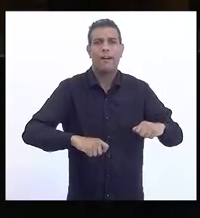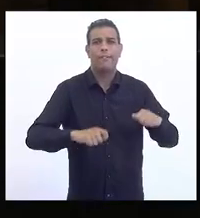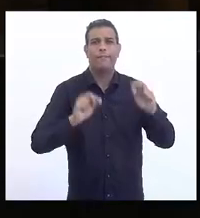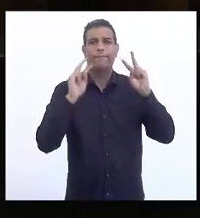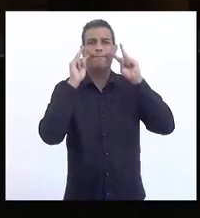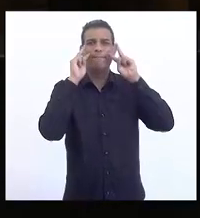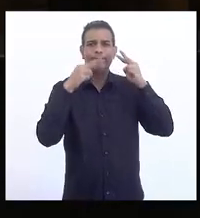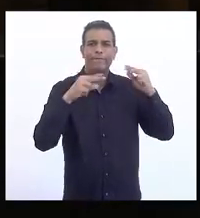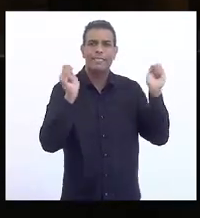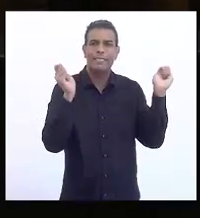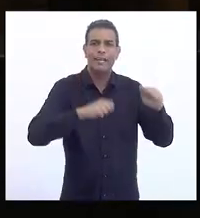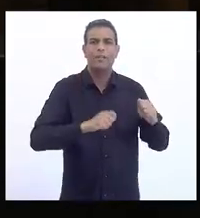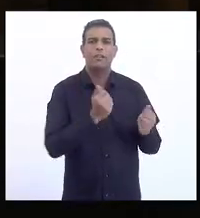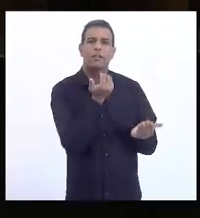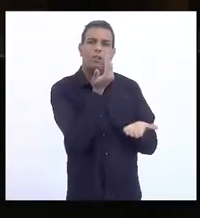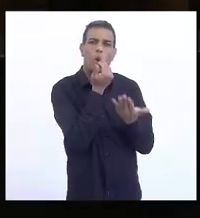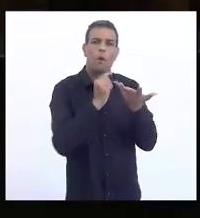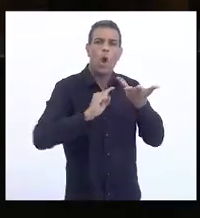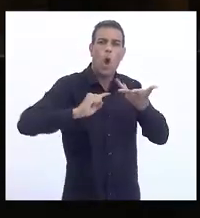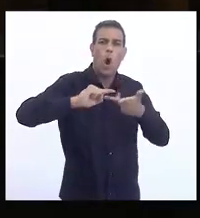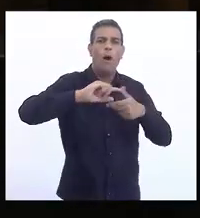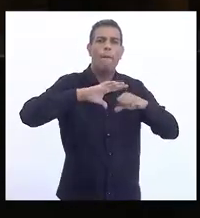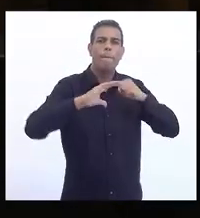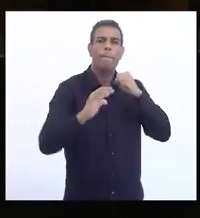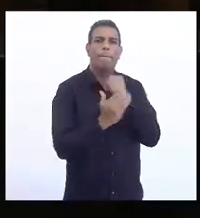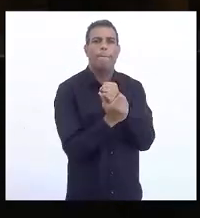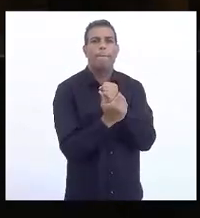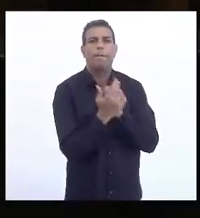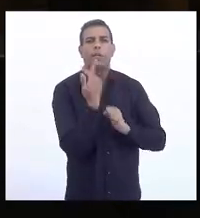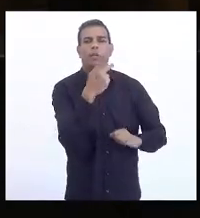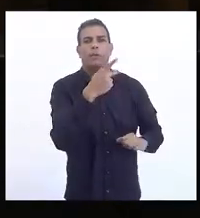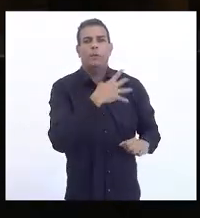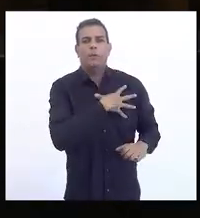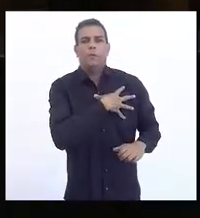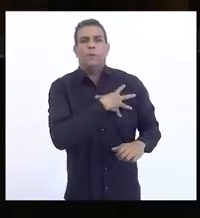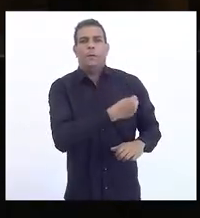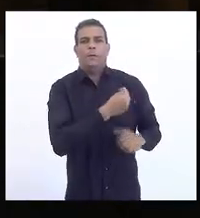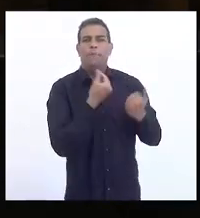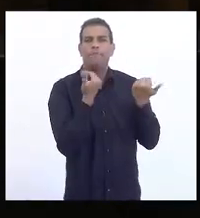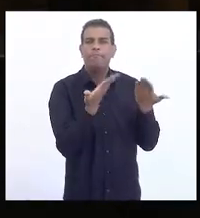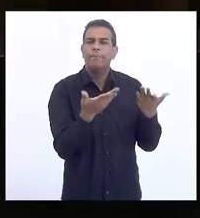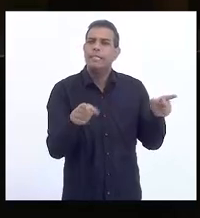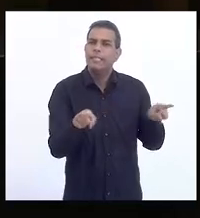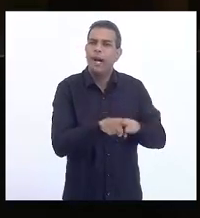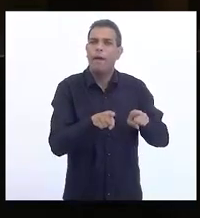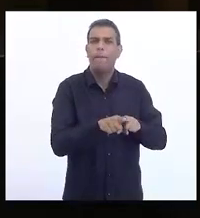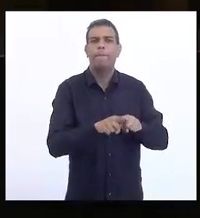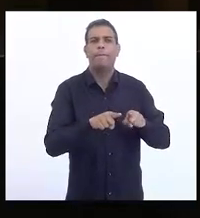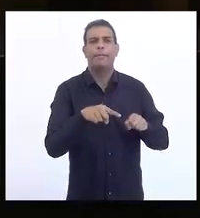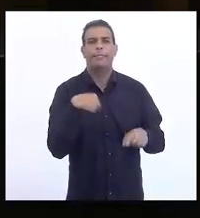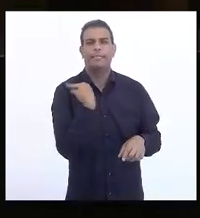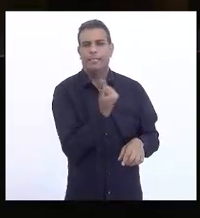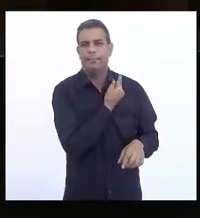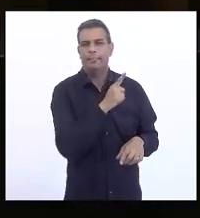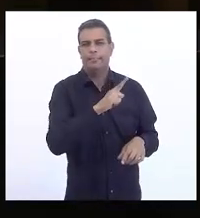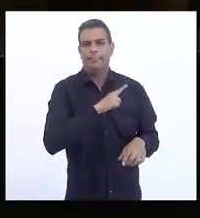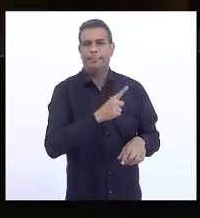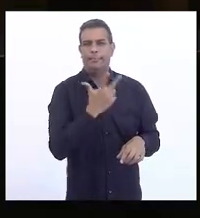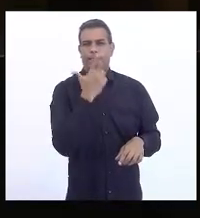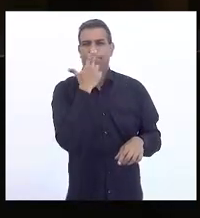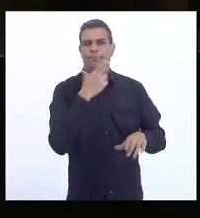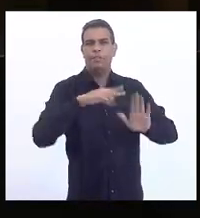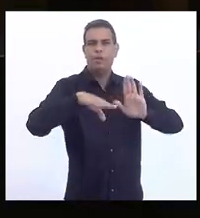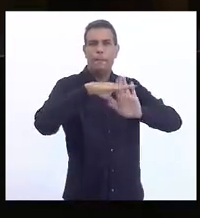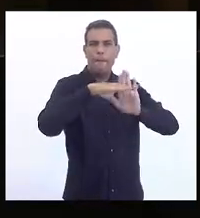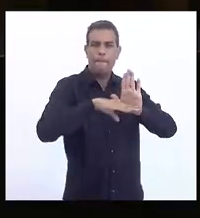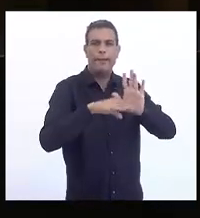uma possibilidade de ter algo para alimentar seu filho e a sua família. Então, a gente teve aqui um